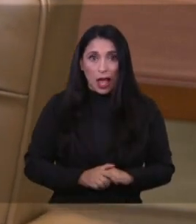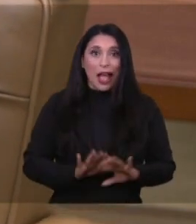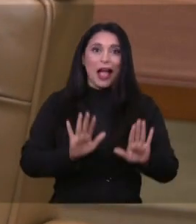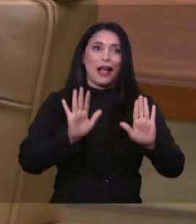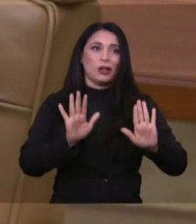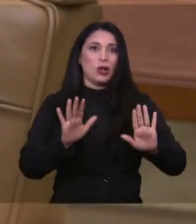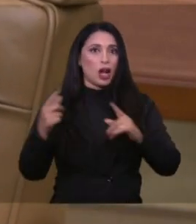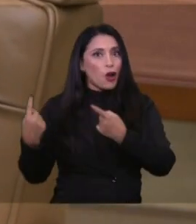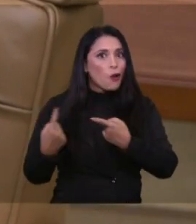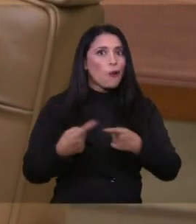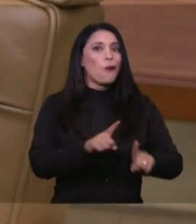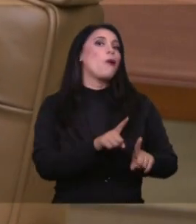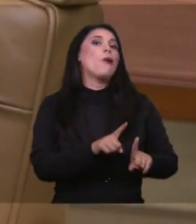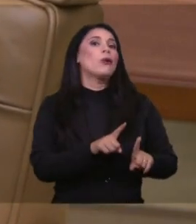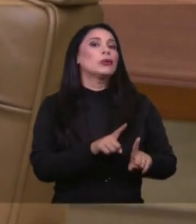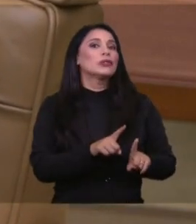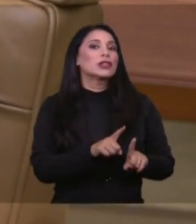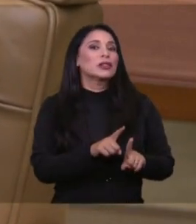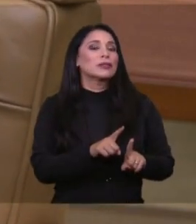ameaças